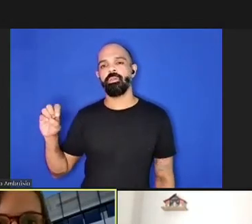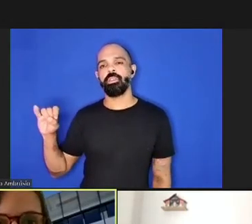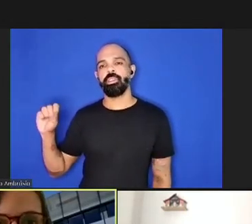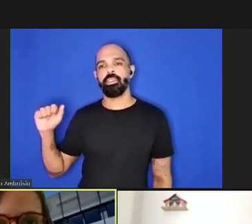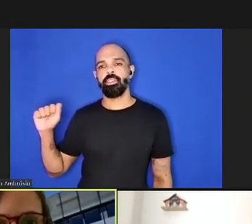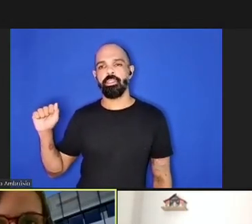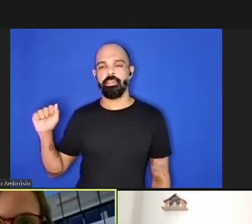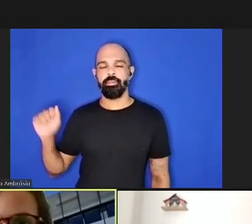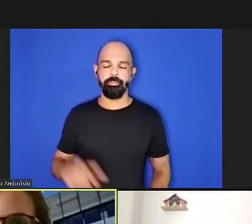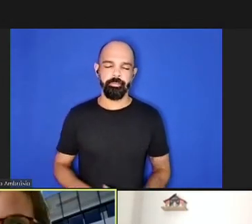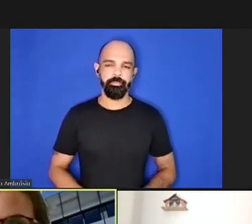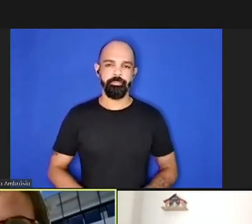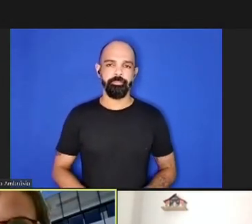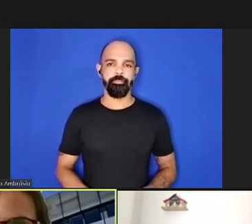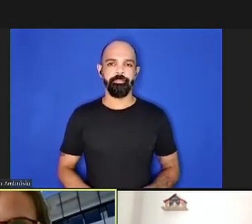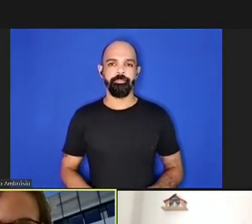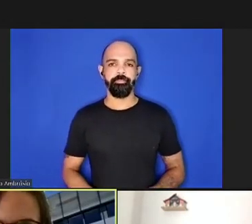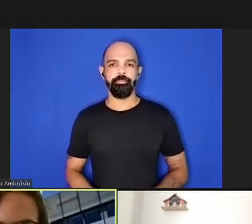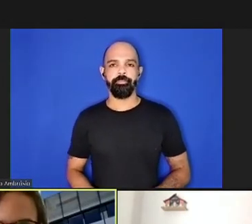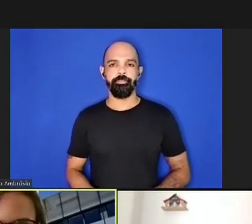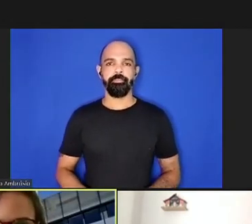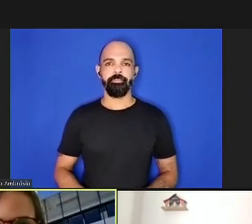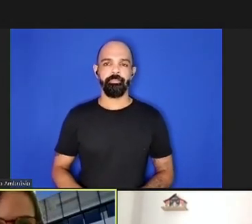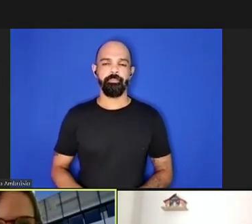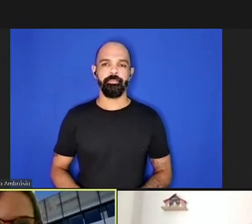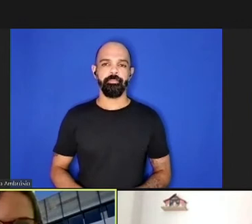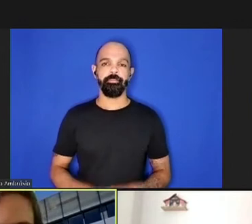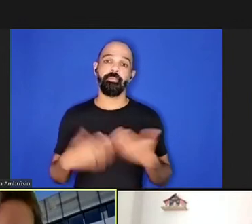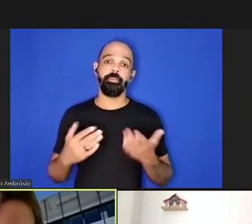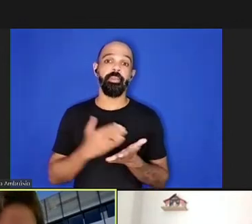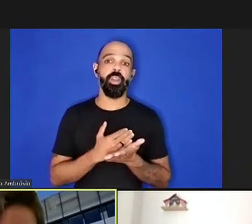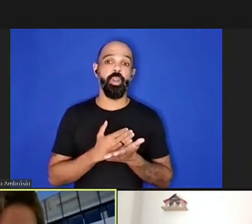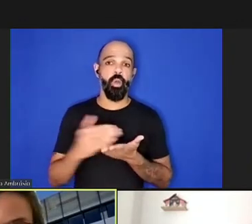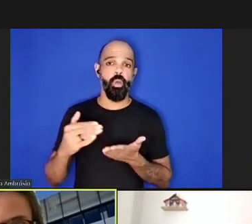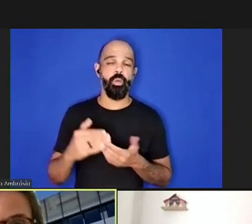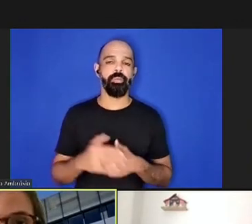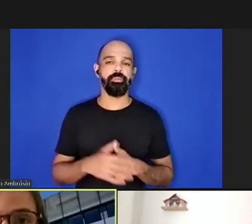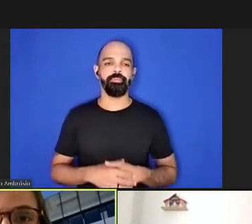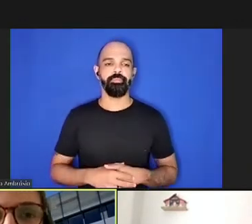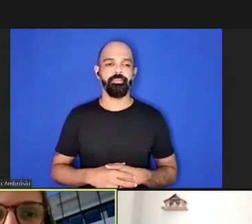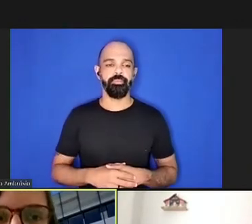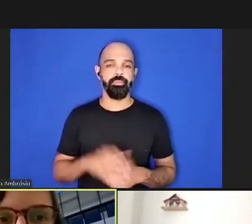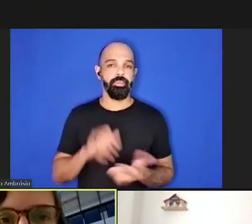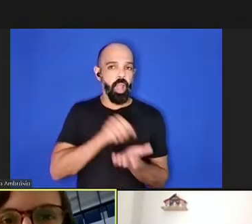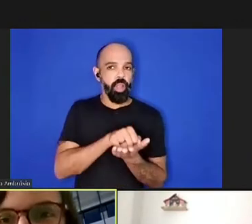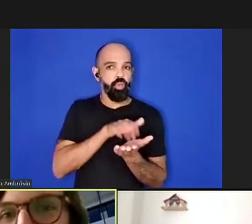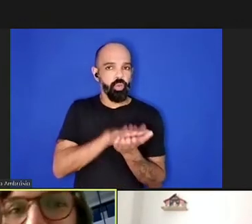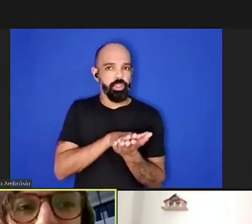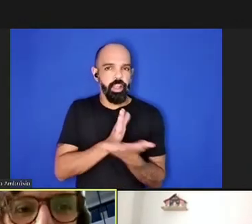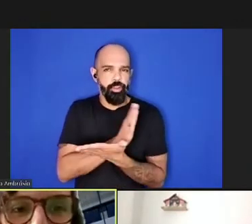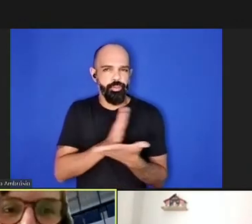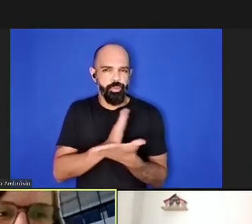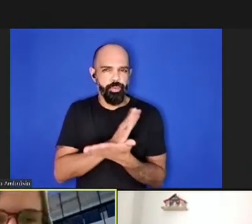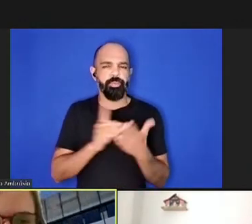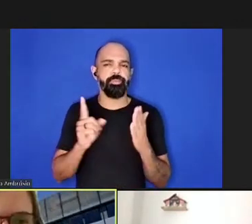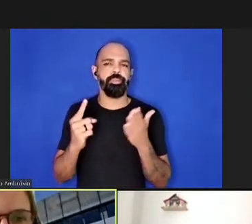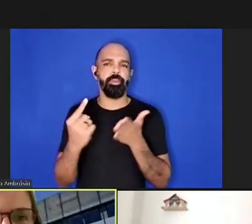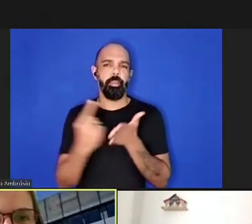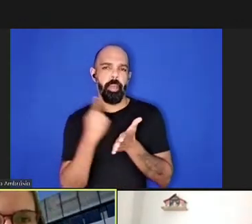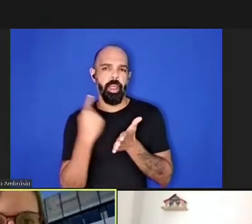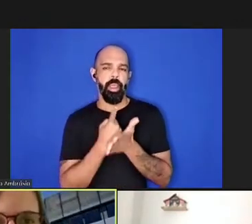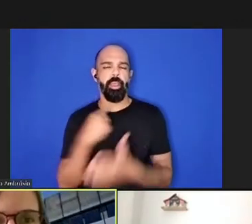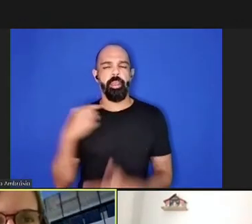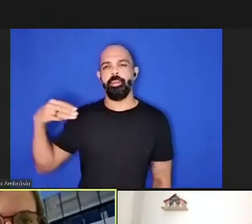Bom, certo, acho que eu começo então. Vamos anotar aqui algumas perguntas. Mônica e Heloísa